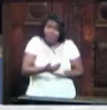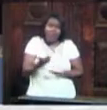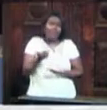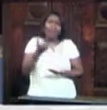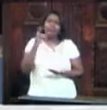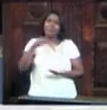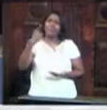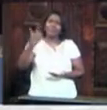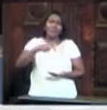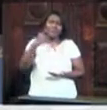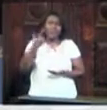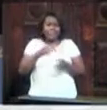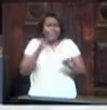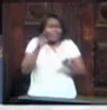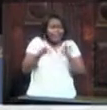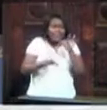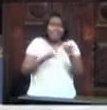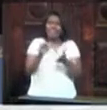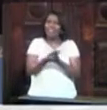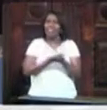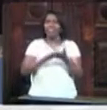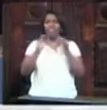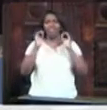obviamente, sem qualquer tratamento.